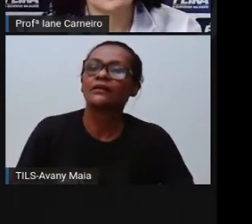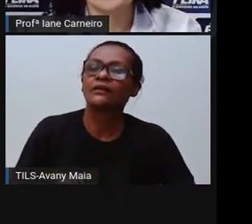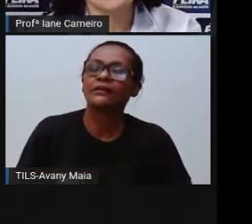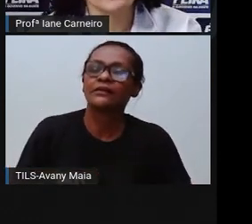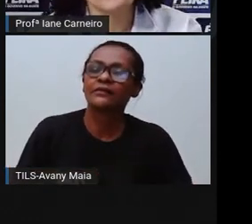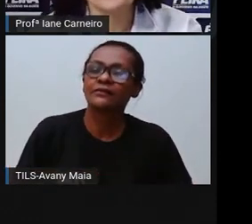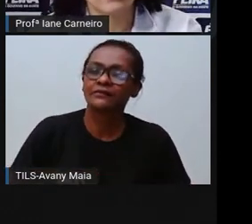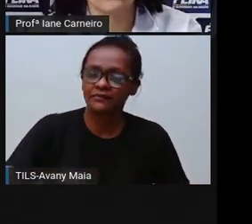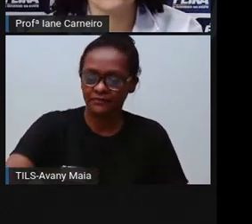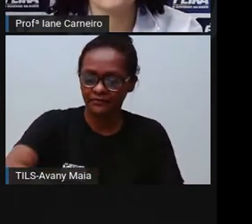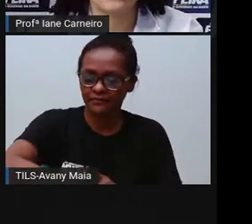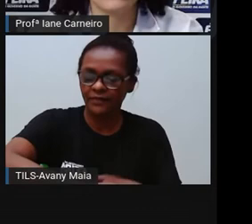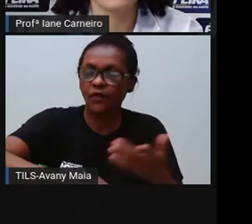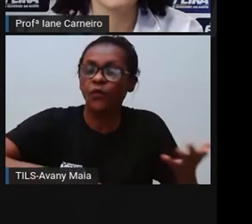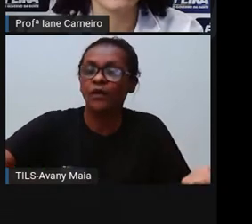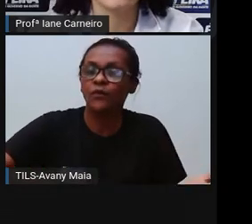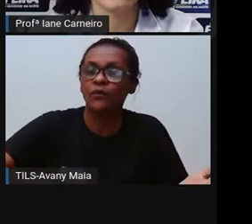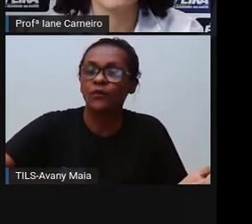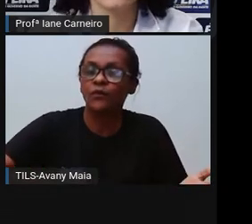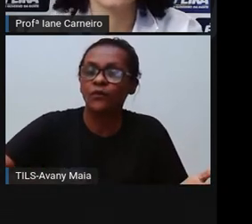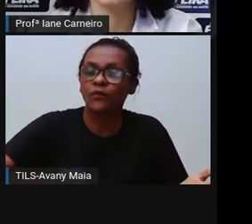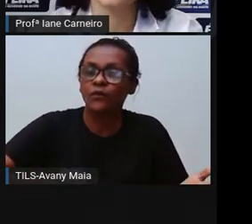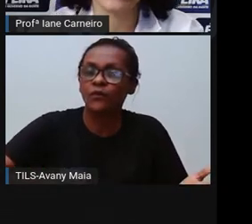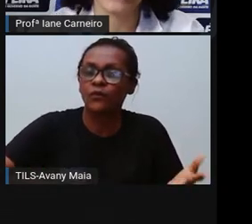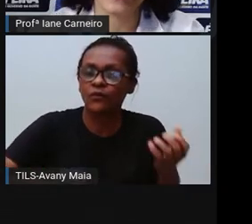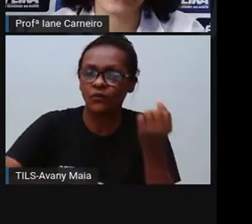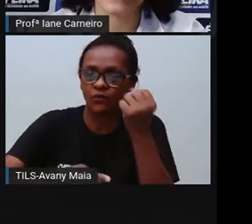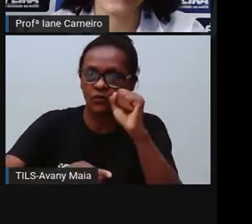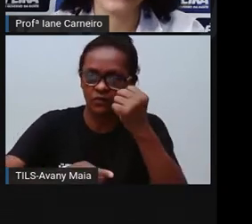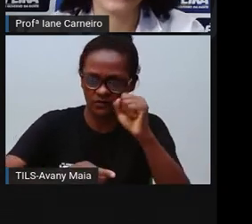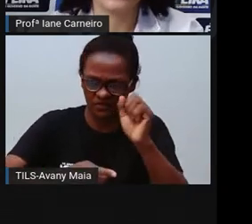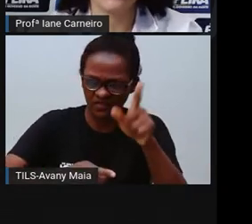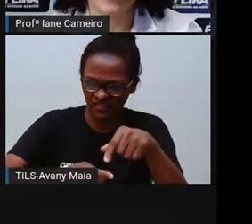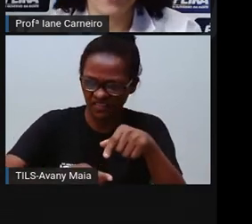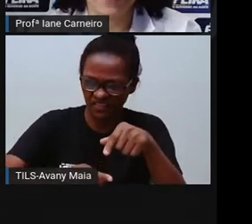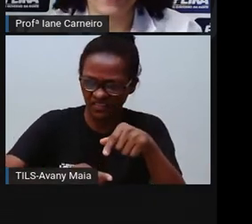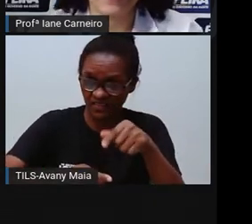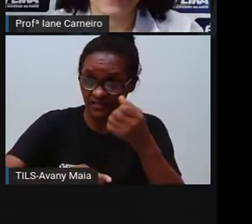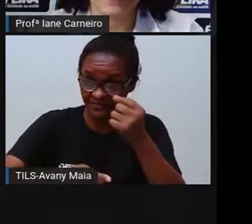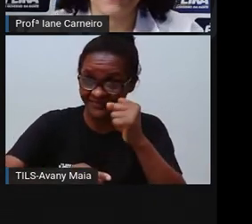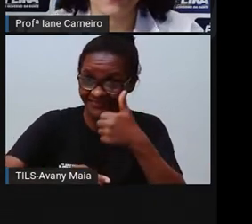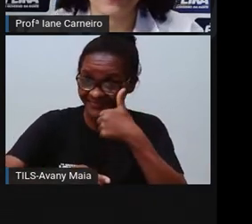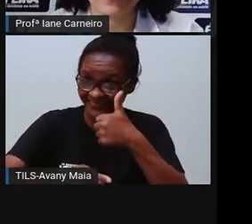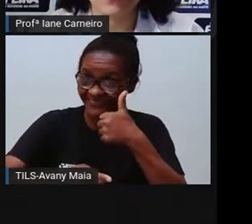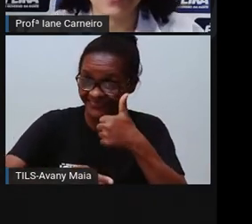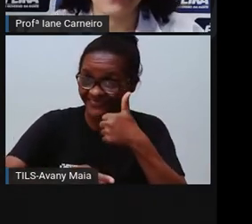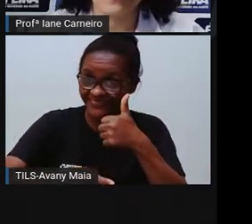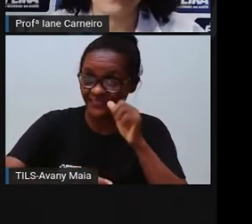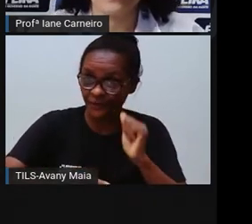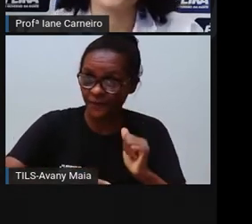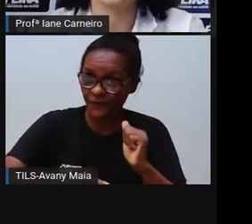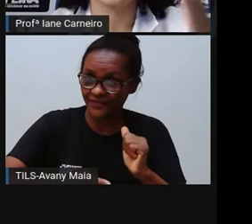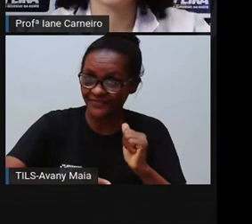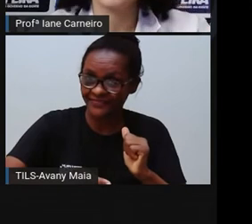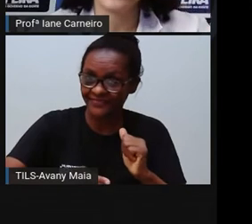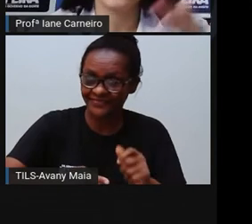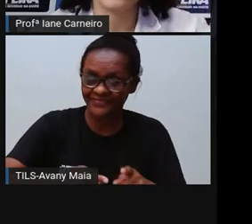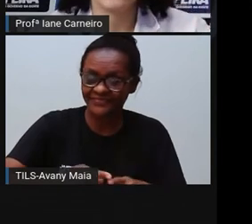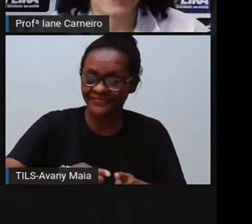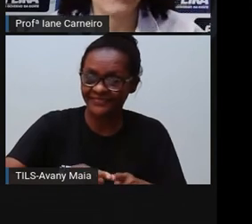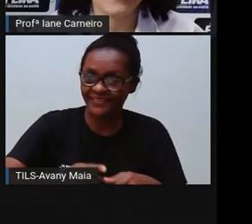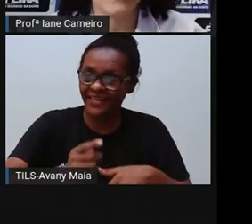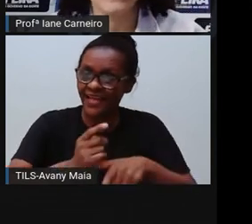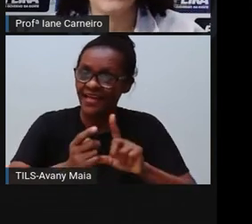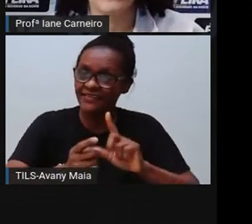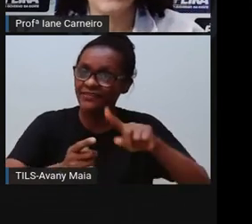Qual será a hora que você acorda? A Pró colocou aqui, ó, 8 horas, né? Então, um horário bacana, né, para acordar no domingo. Vocês acordam mais cedo ou